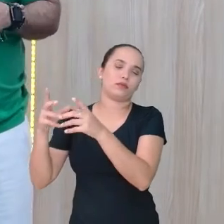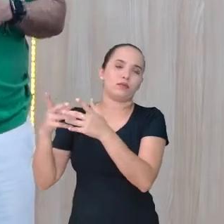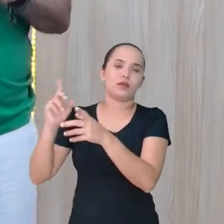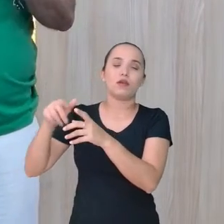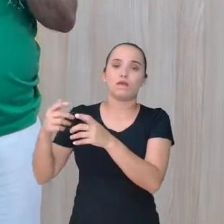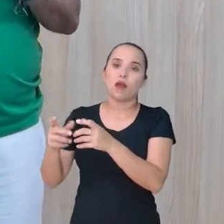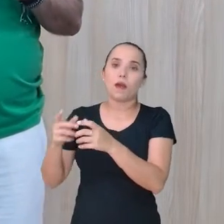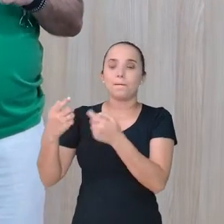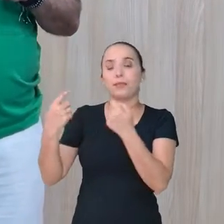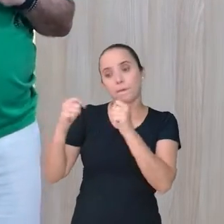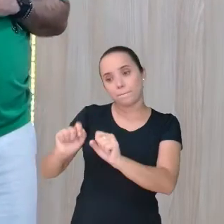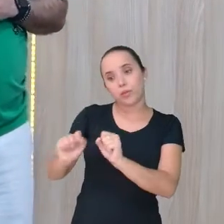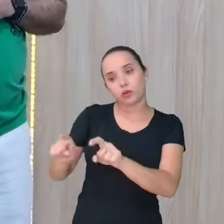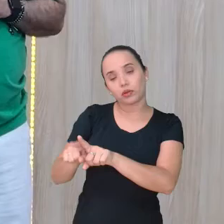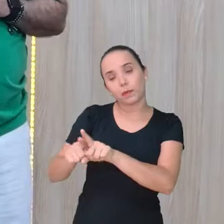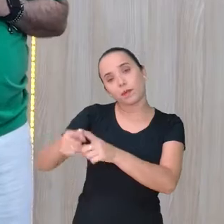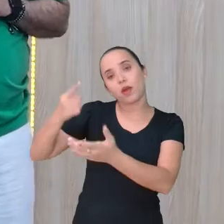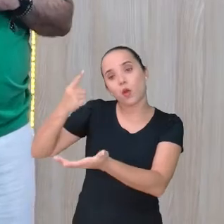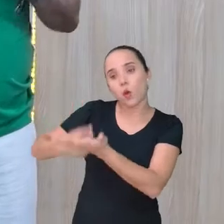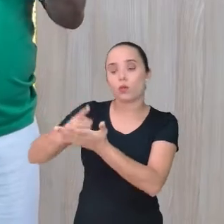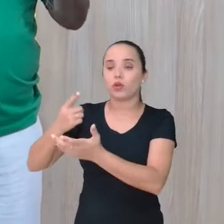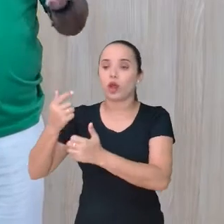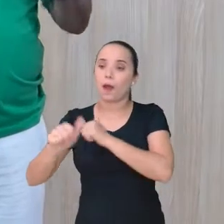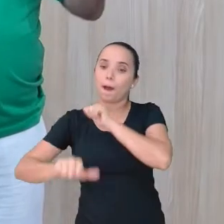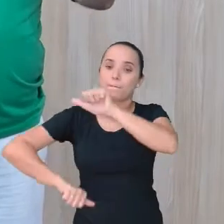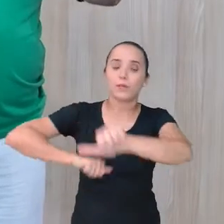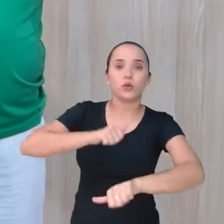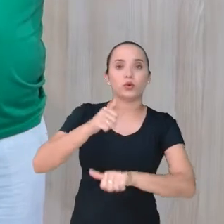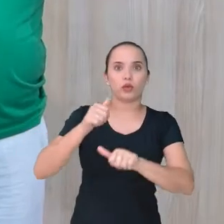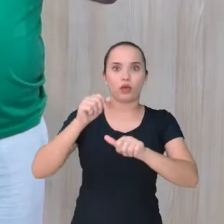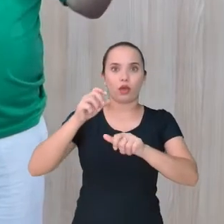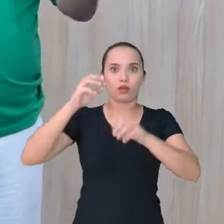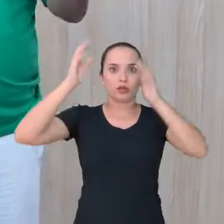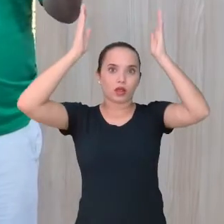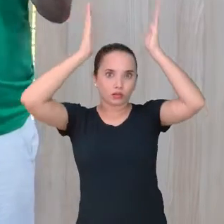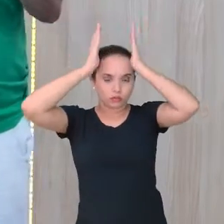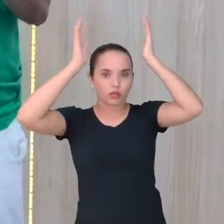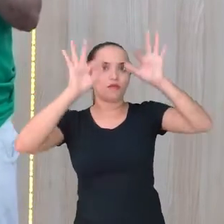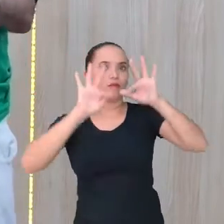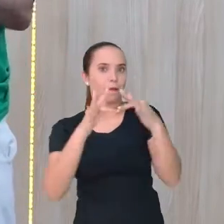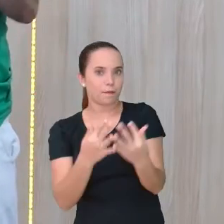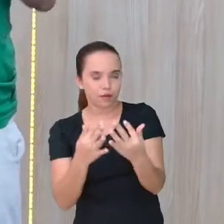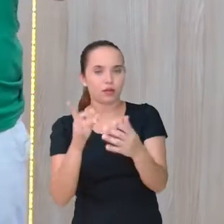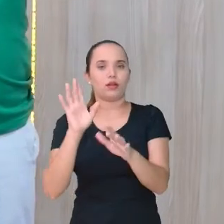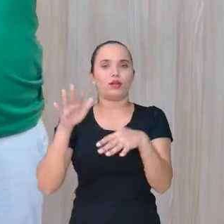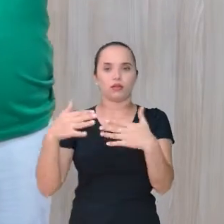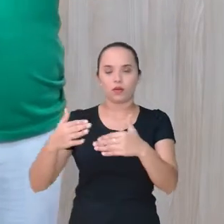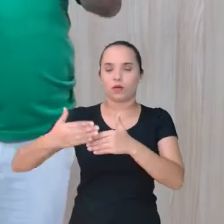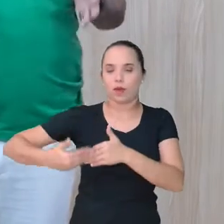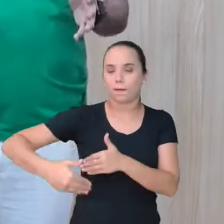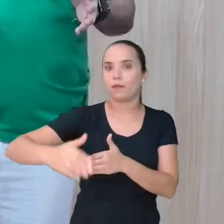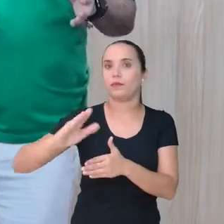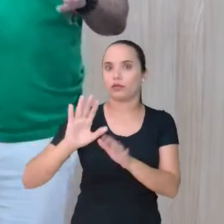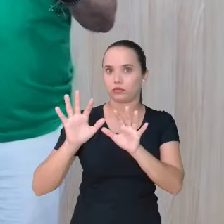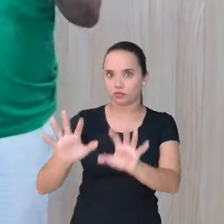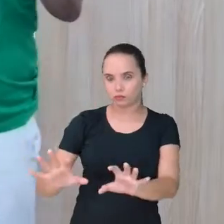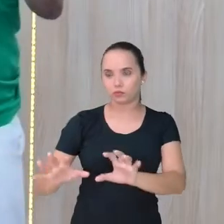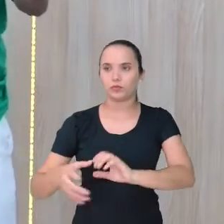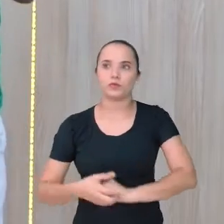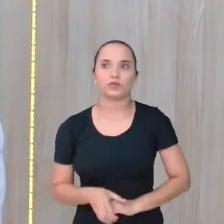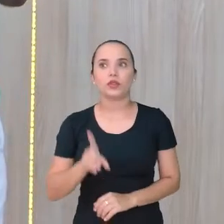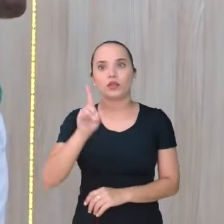garantir aí a mudança de dinastia. Mas a dinastia é um governo, né, a partir de